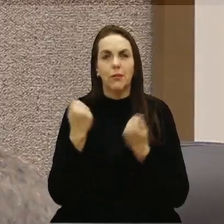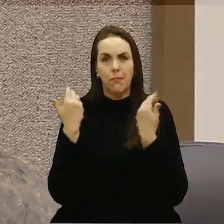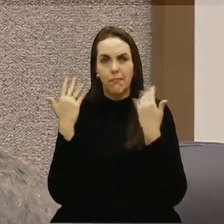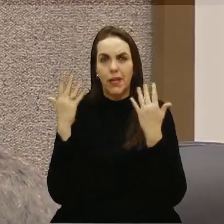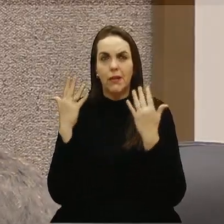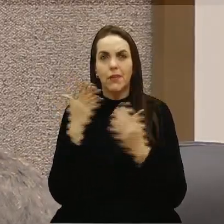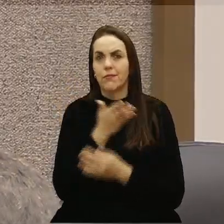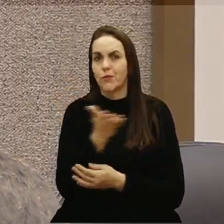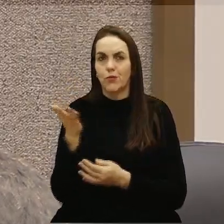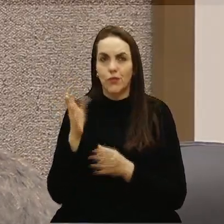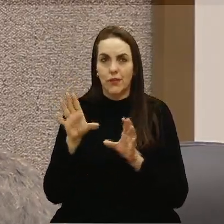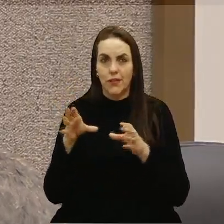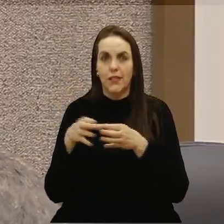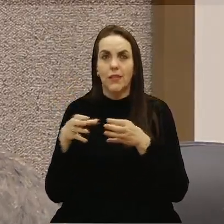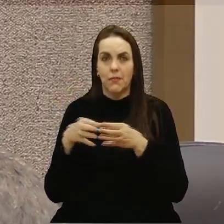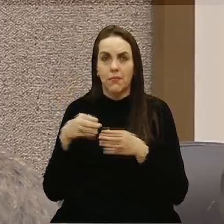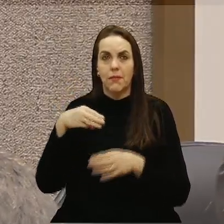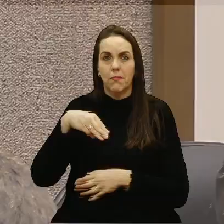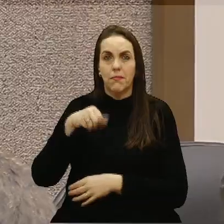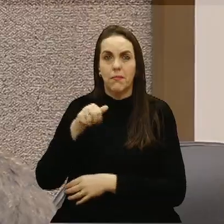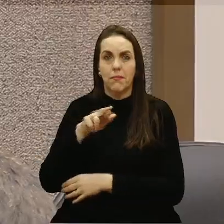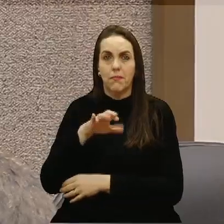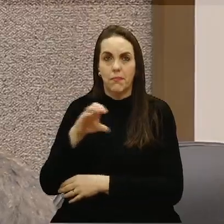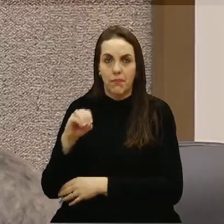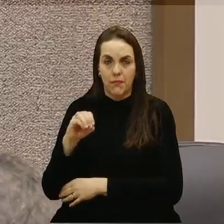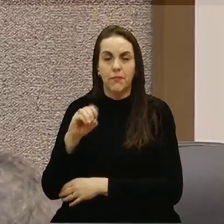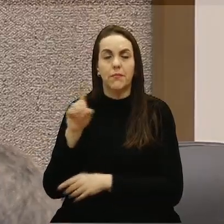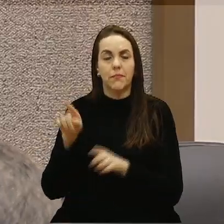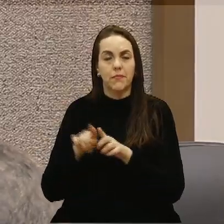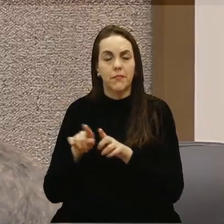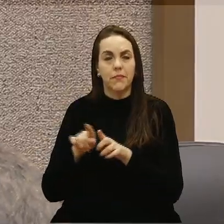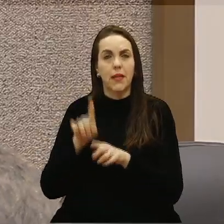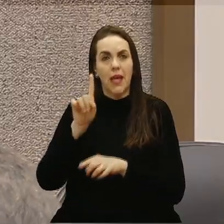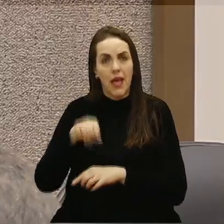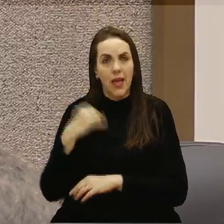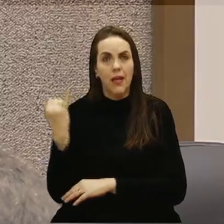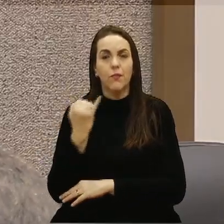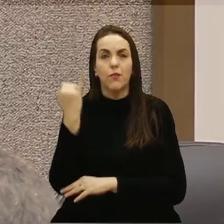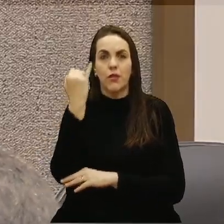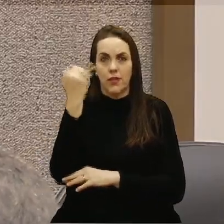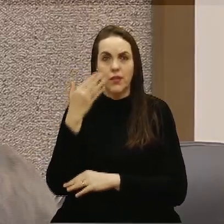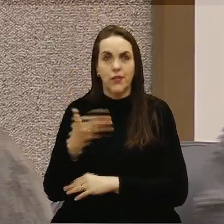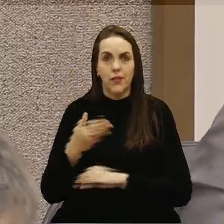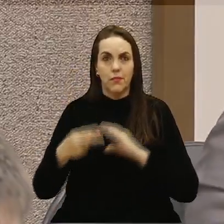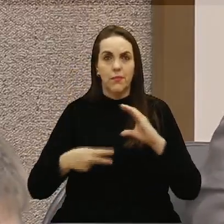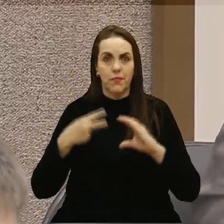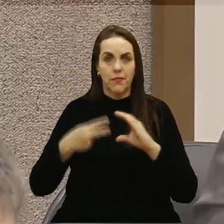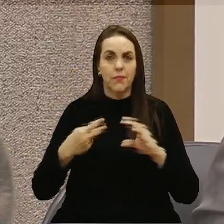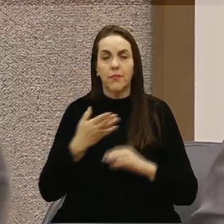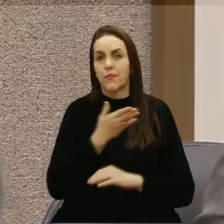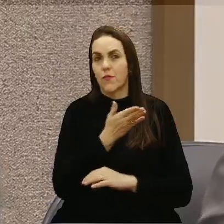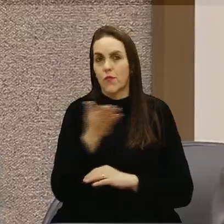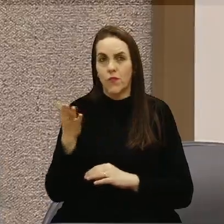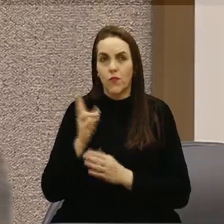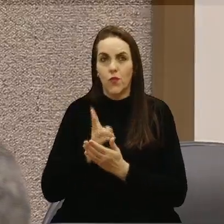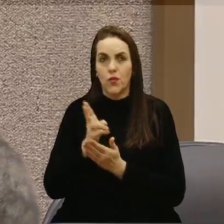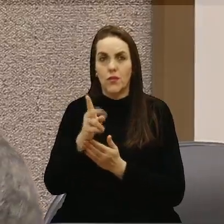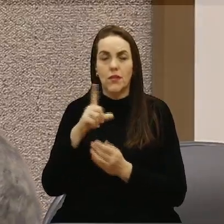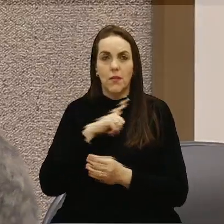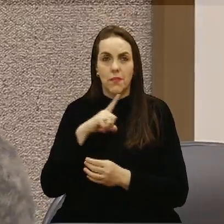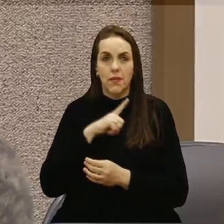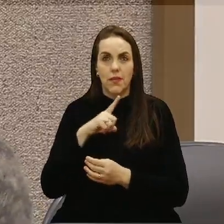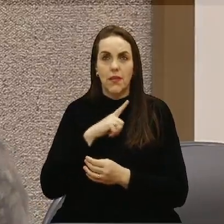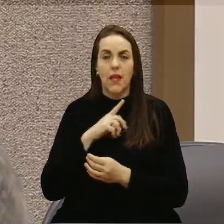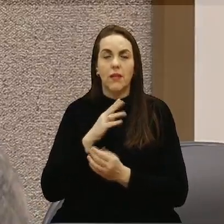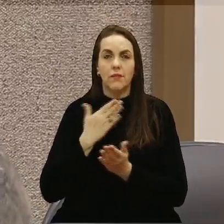parabéns a toda a equipe, ao Mário. E é importante para essa casa saber que você sempre tem o